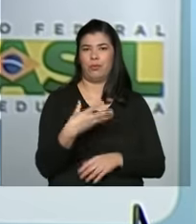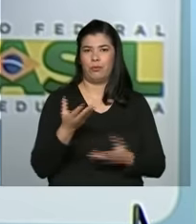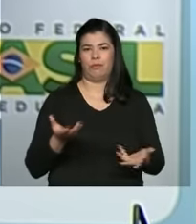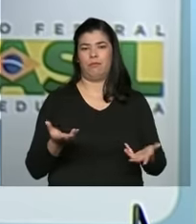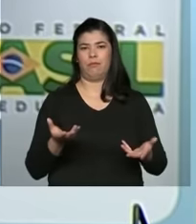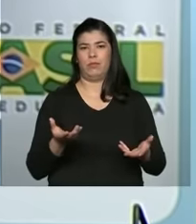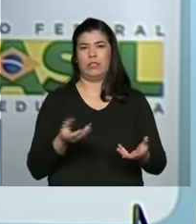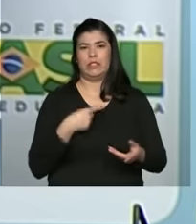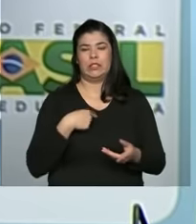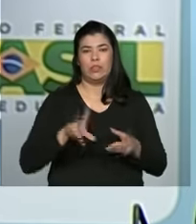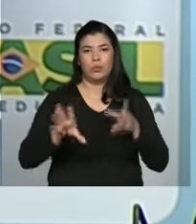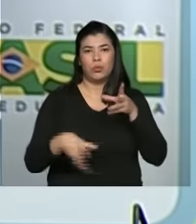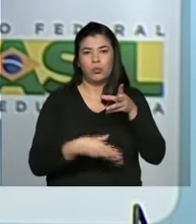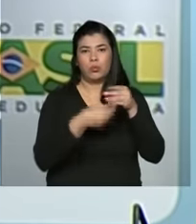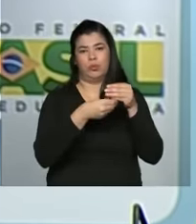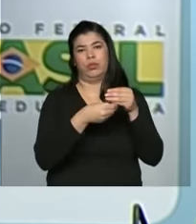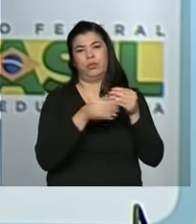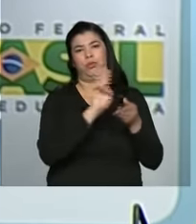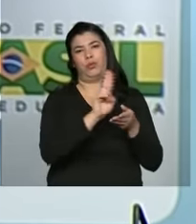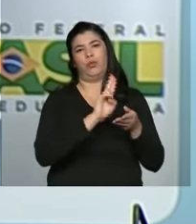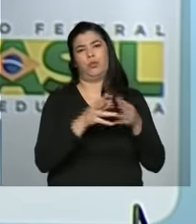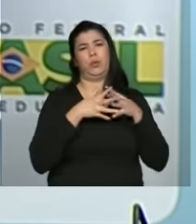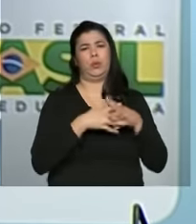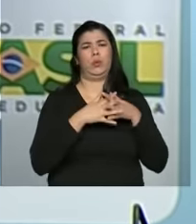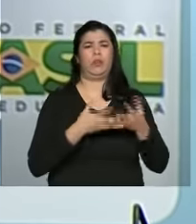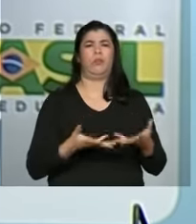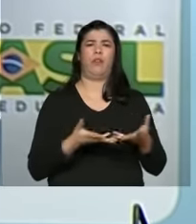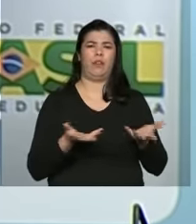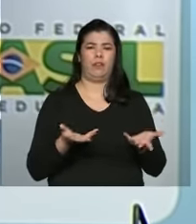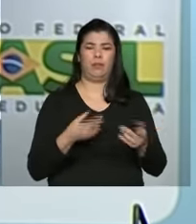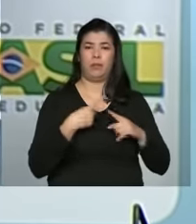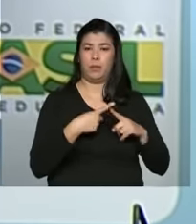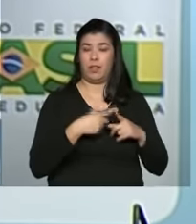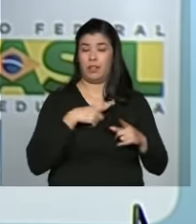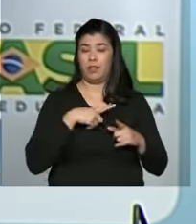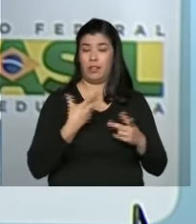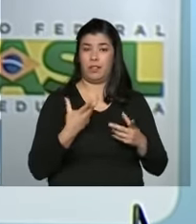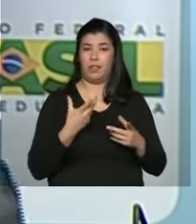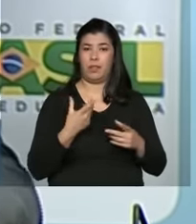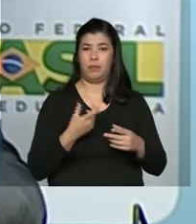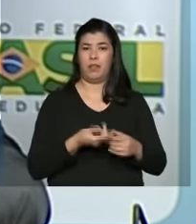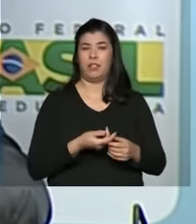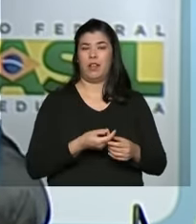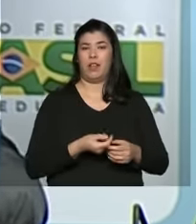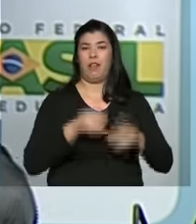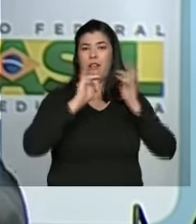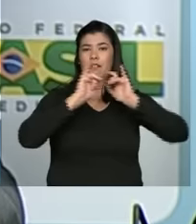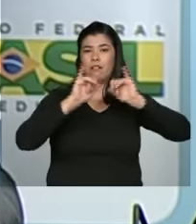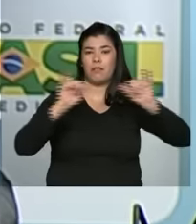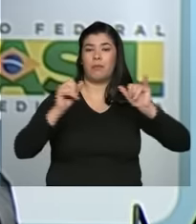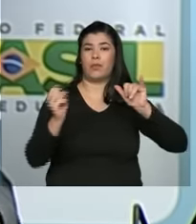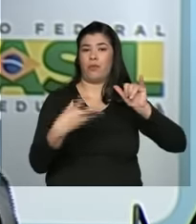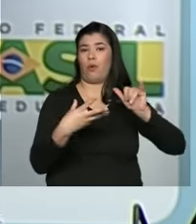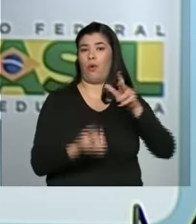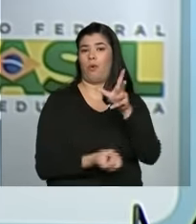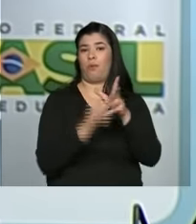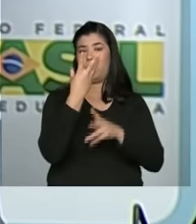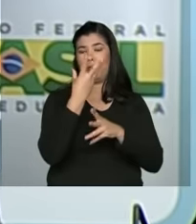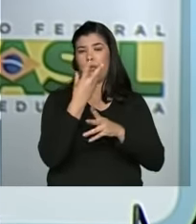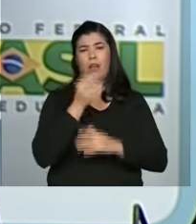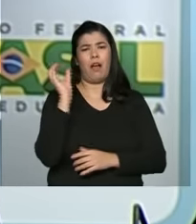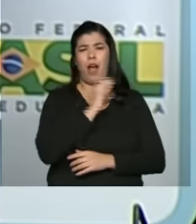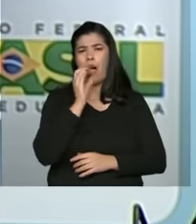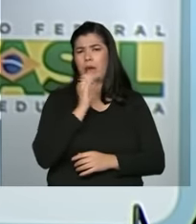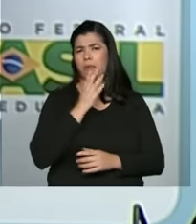um é um componente que complica demais ou seja produtos lançados recentemente se tornam muito rapidamente